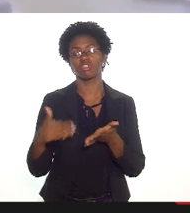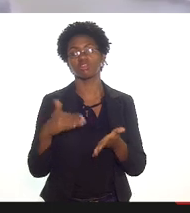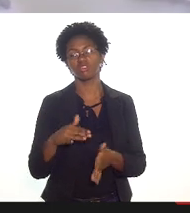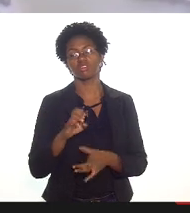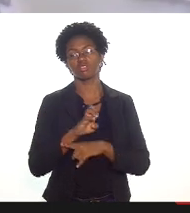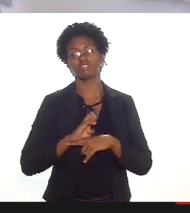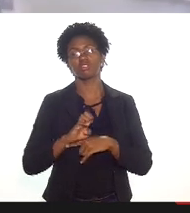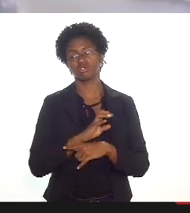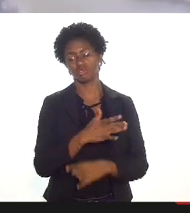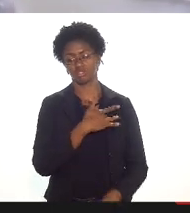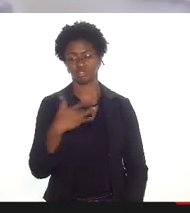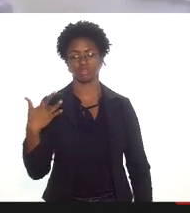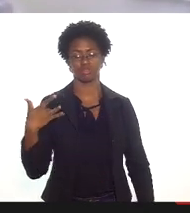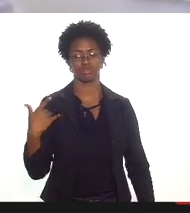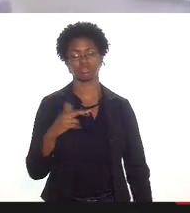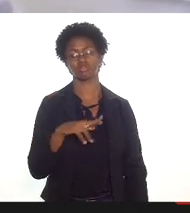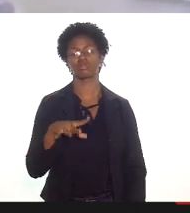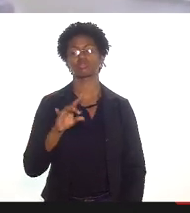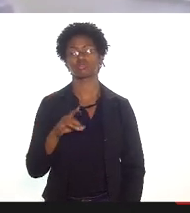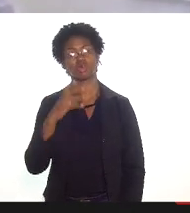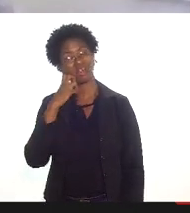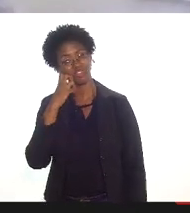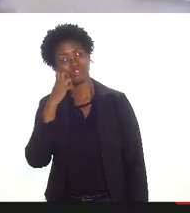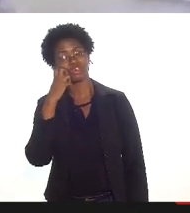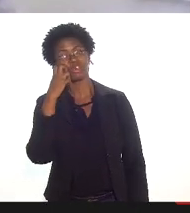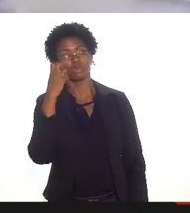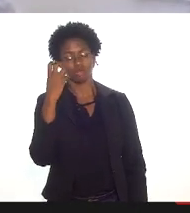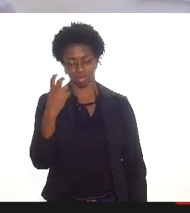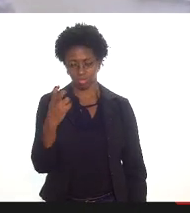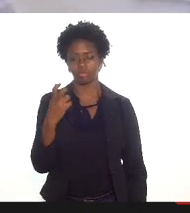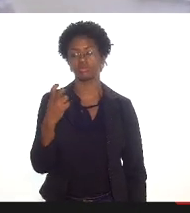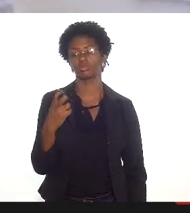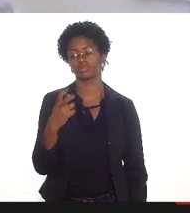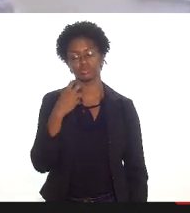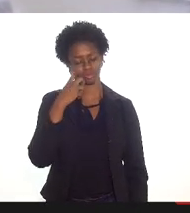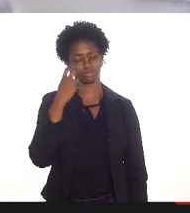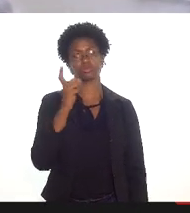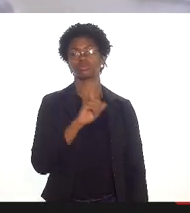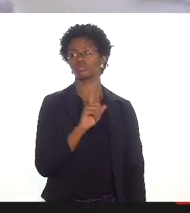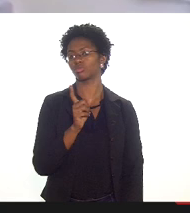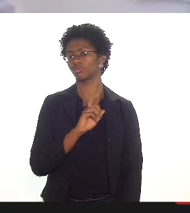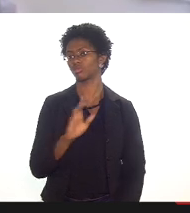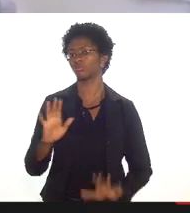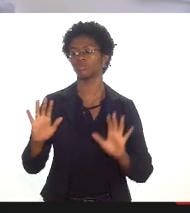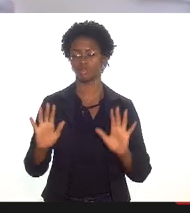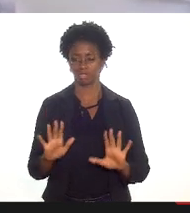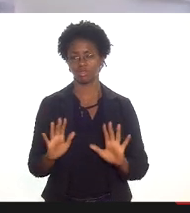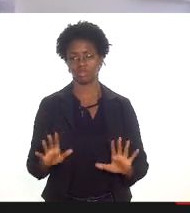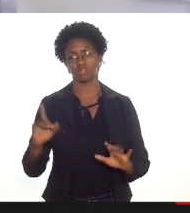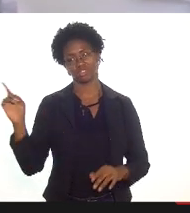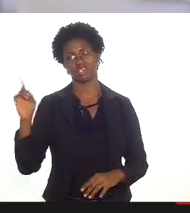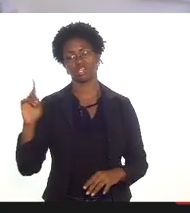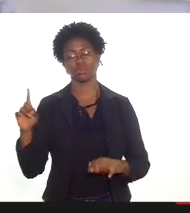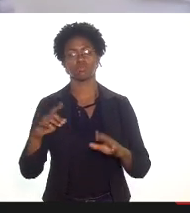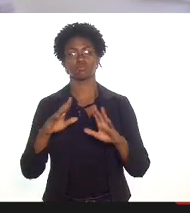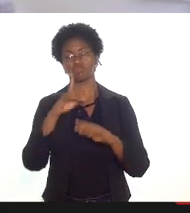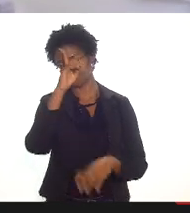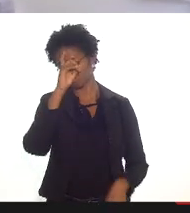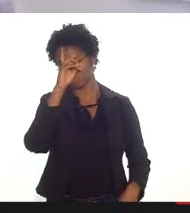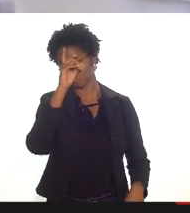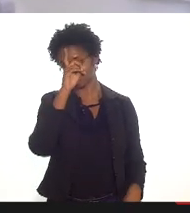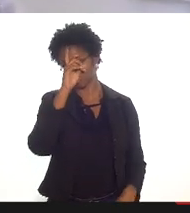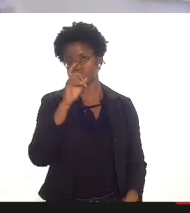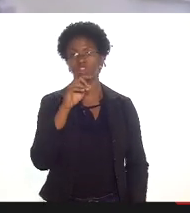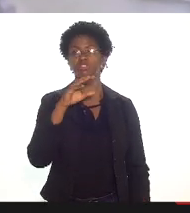Saúde, não só da questão da vergonha, que foi a questão dos hospitais de campanha, que foi vergonhoso,